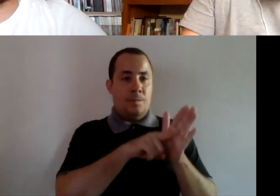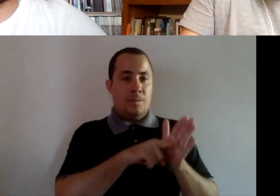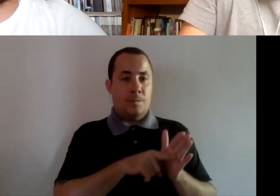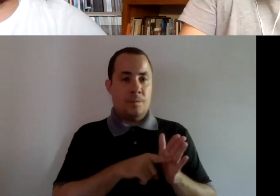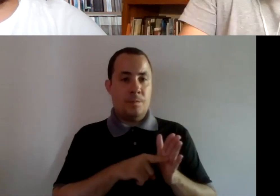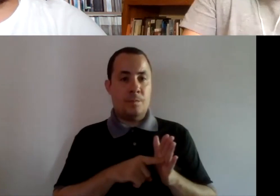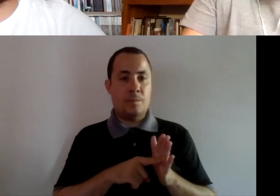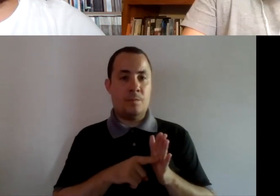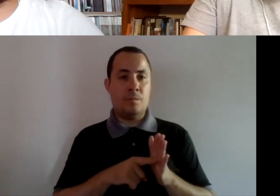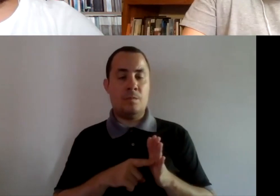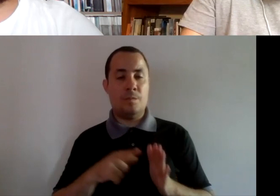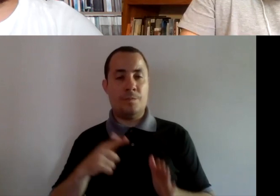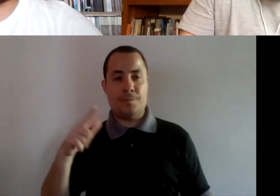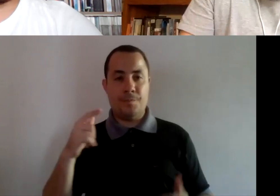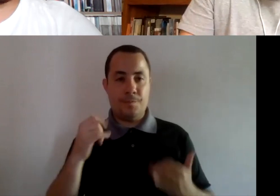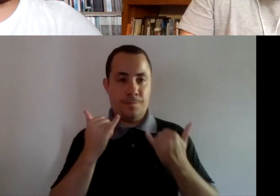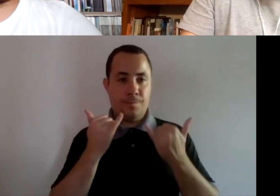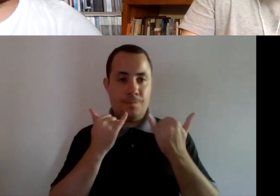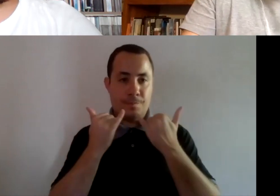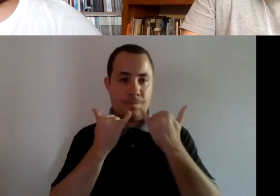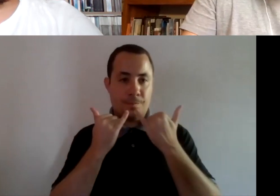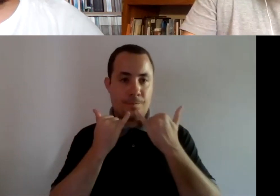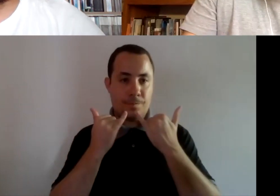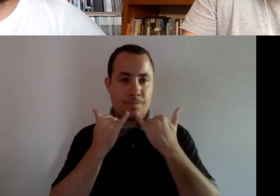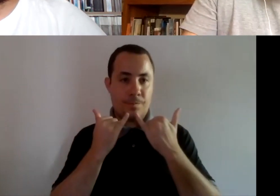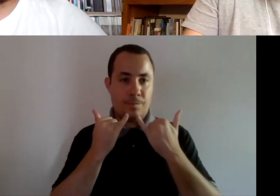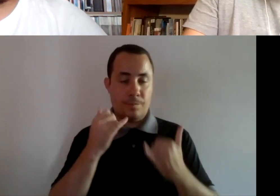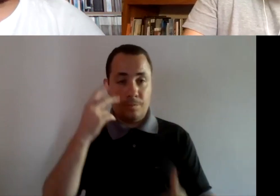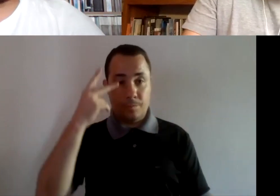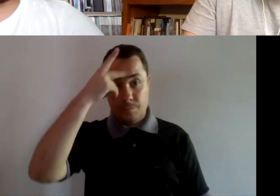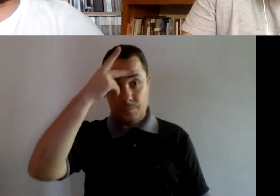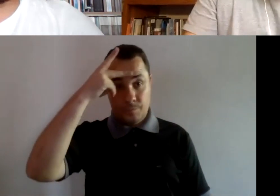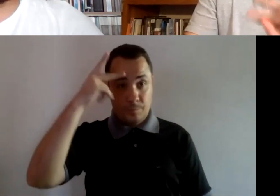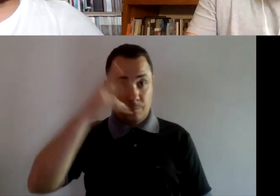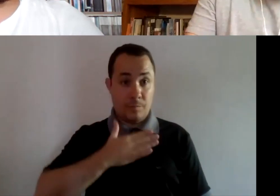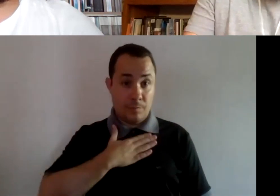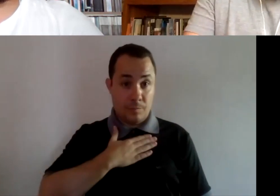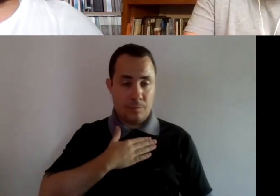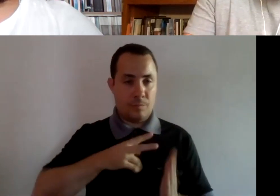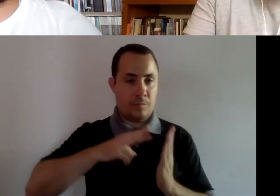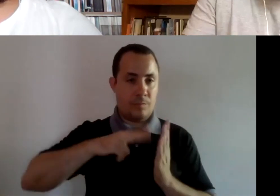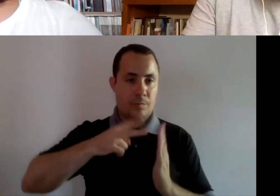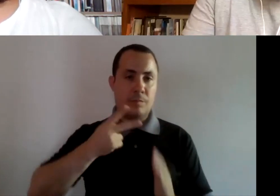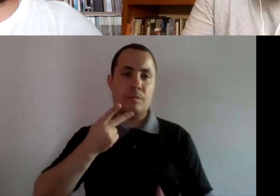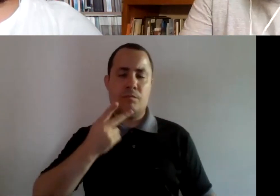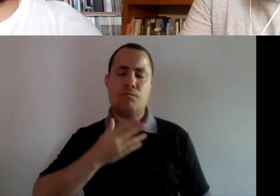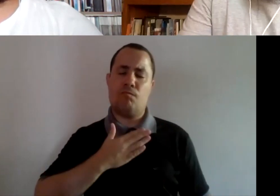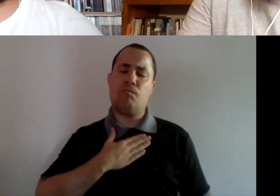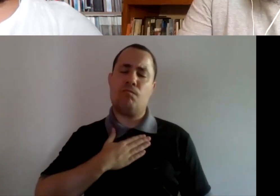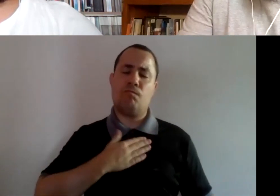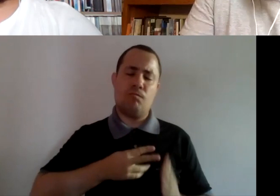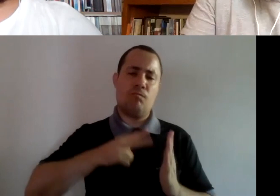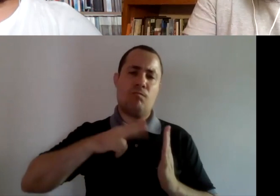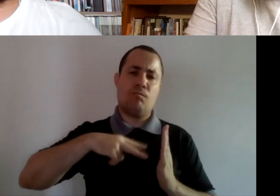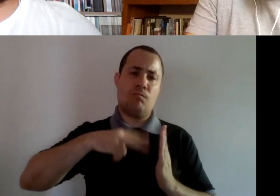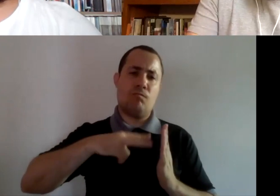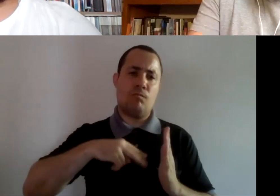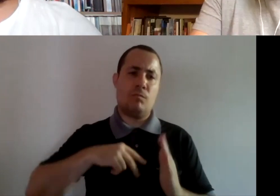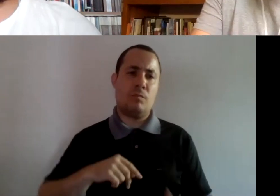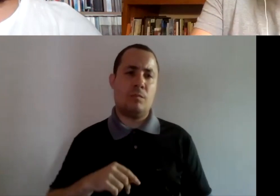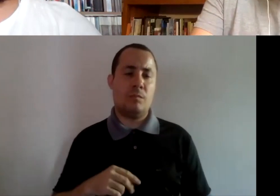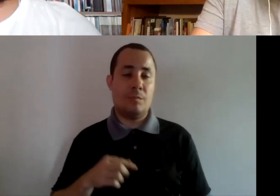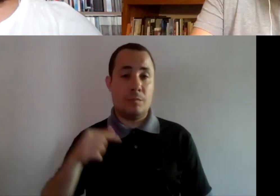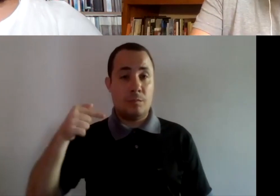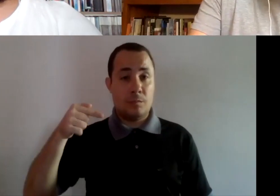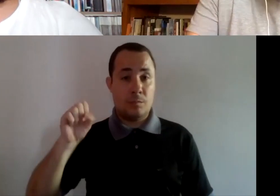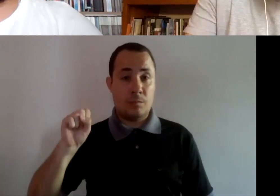um dado, assim, fantástico é isso, é que pessoas que dizem que gostam de ler, quando são perguntadas,